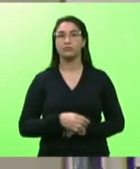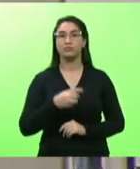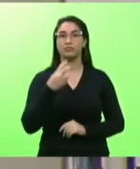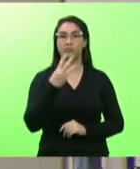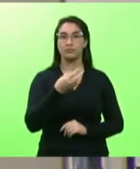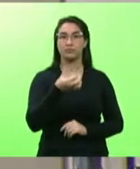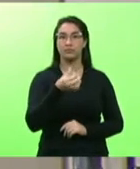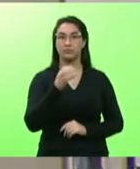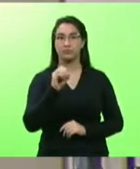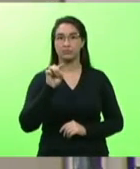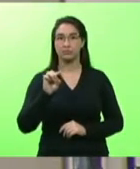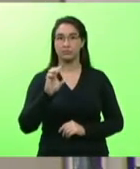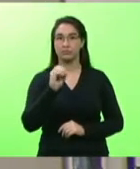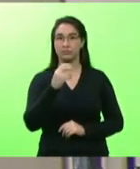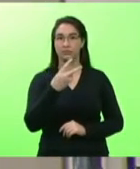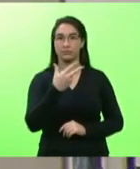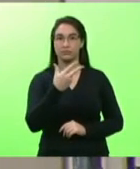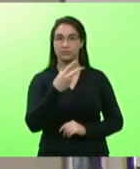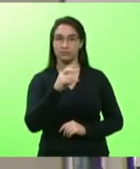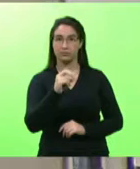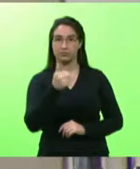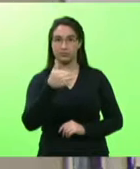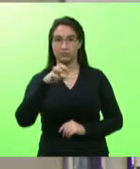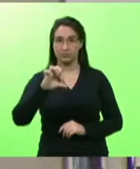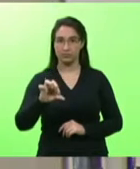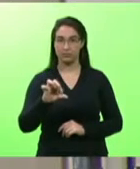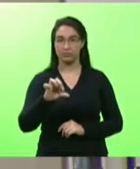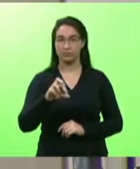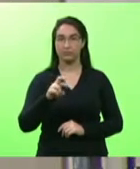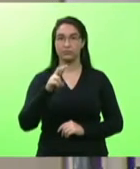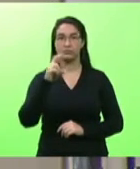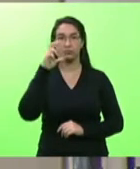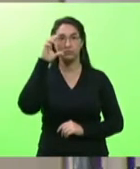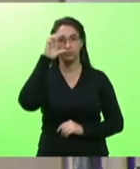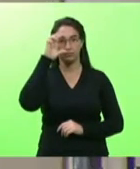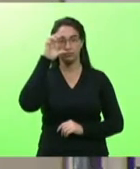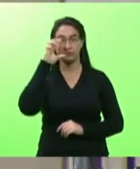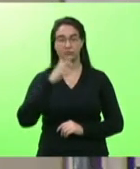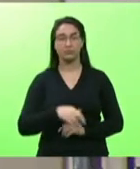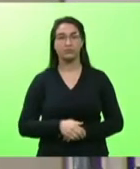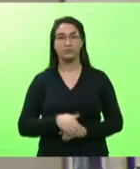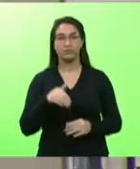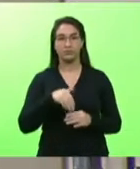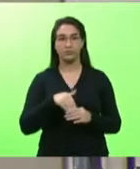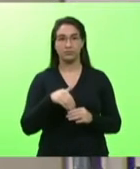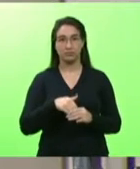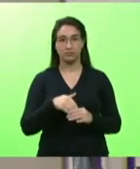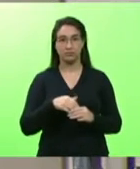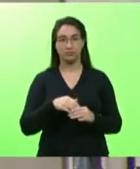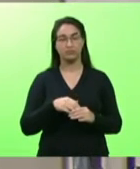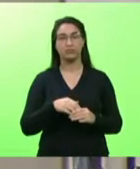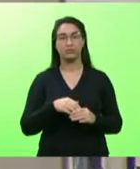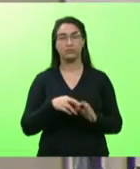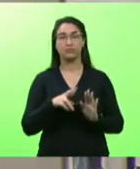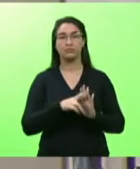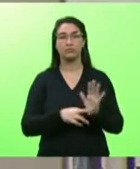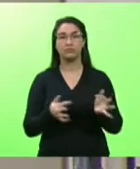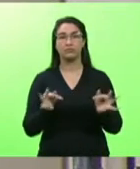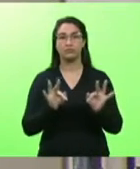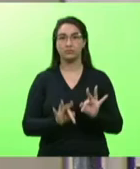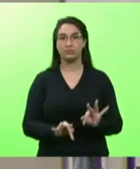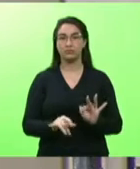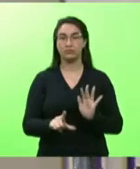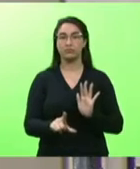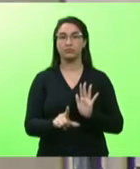360. Zero 2019 autoria do deputado Ricardo Alba votação em votação da redação final do projeto de lei 231